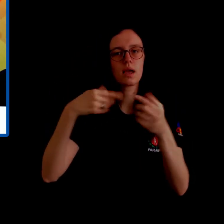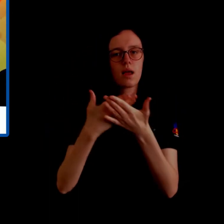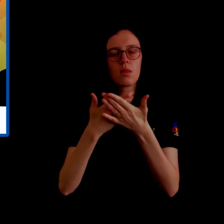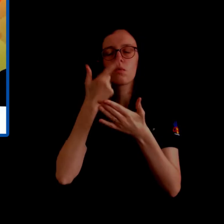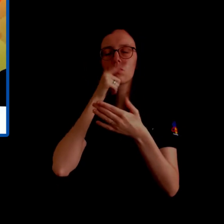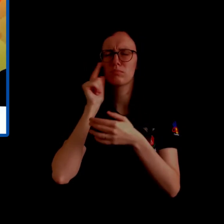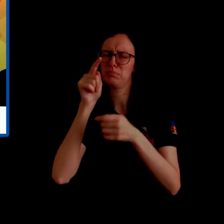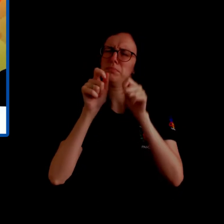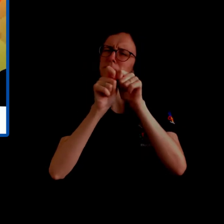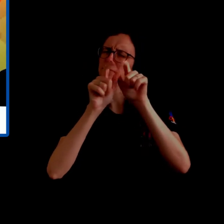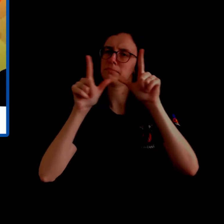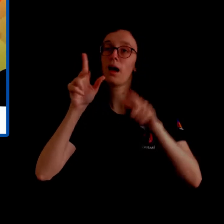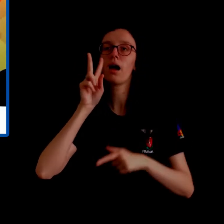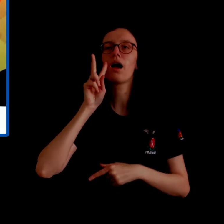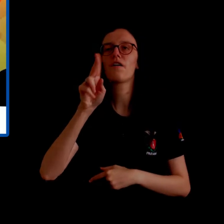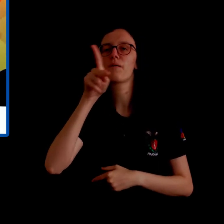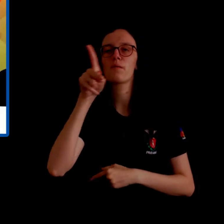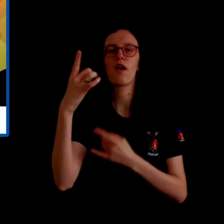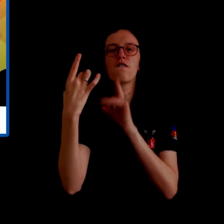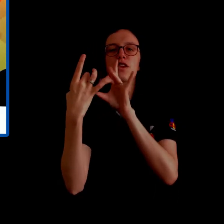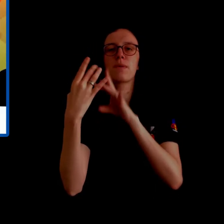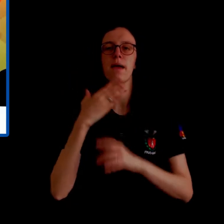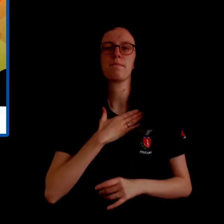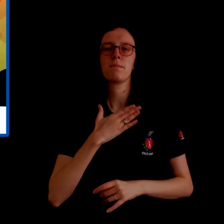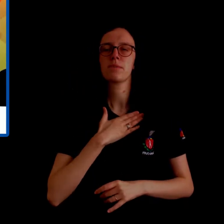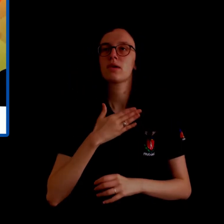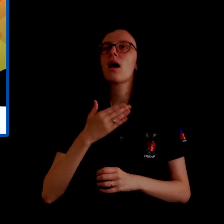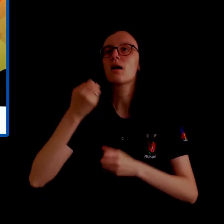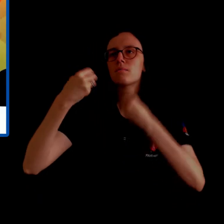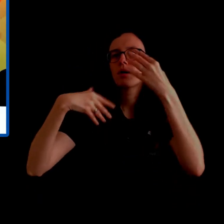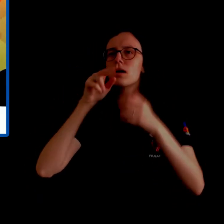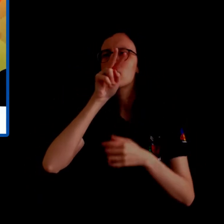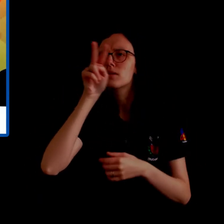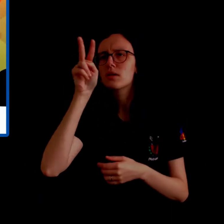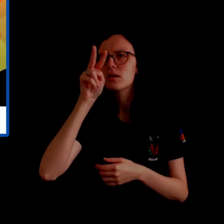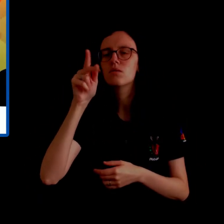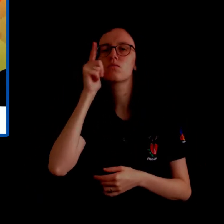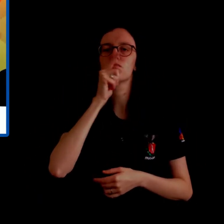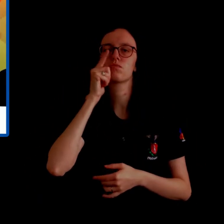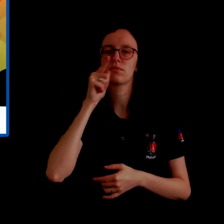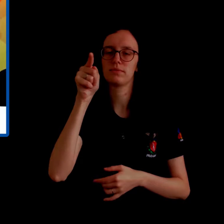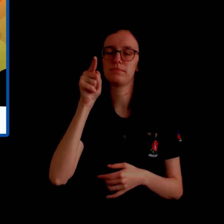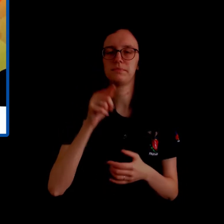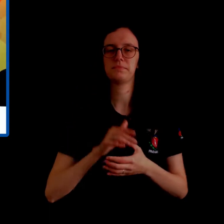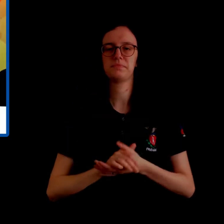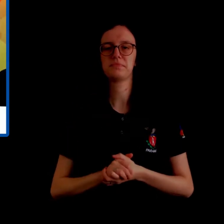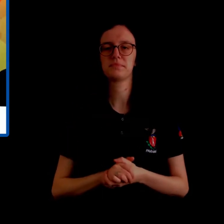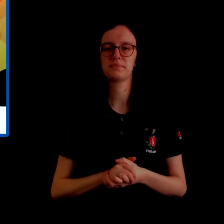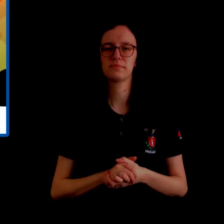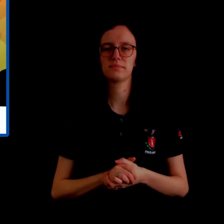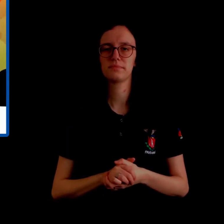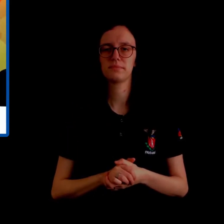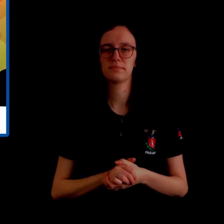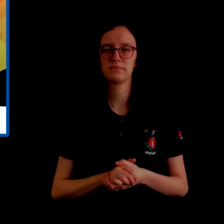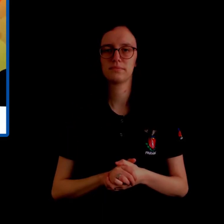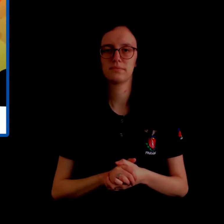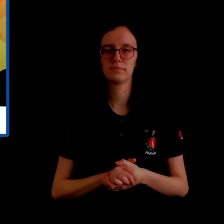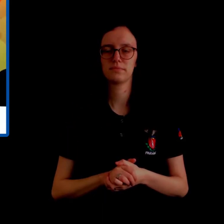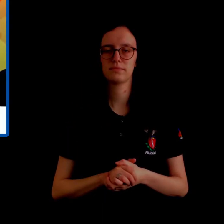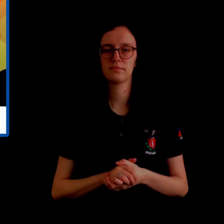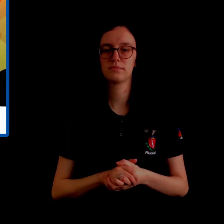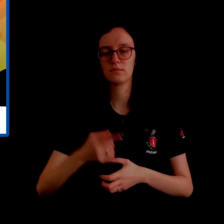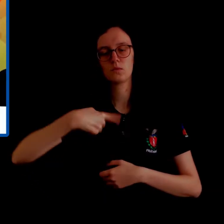essa atividade, possa verificar as respostas e lá ele vai ter em destaque o feedback do professor, tá? os